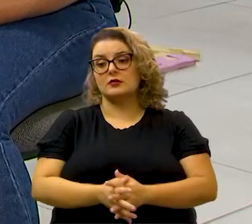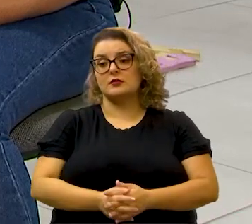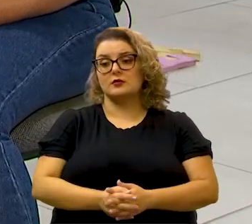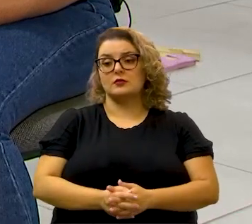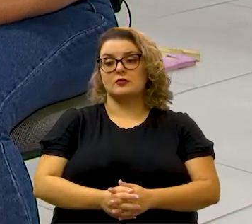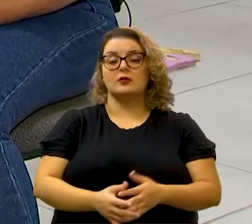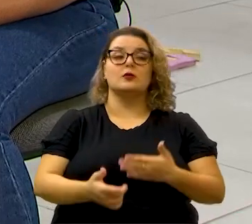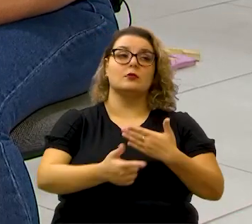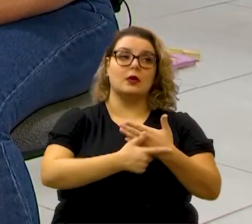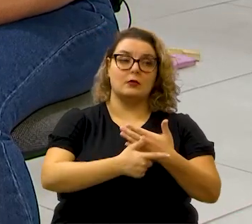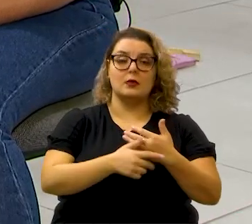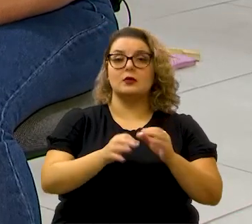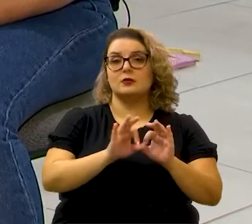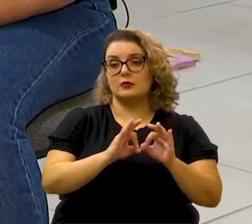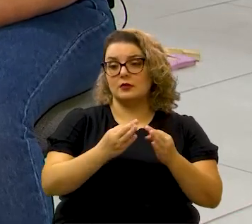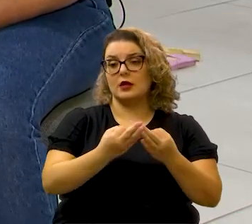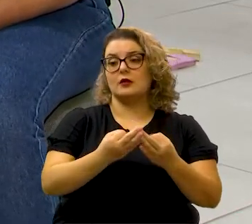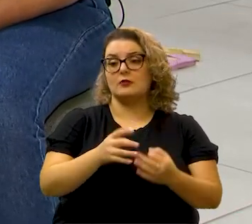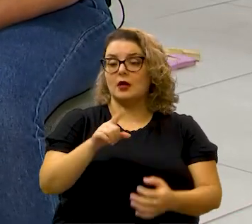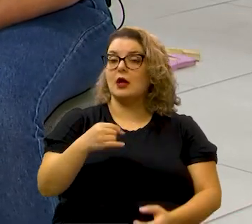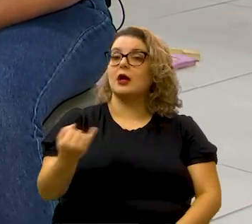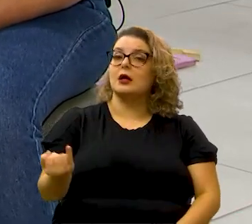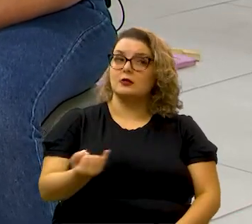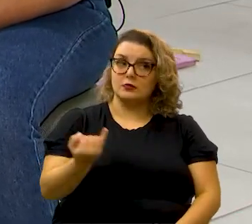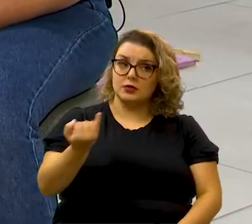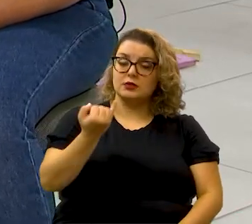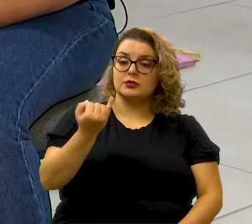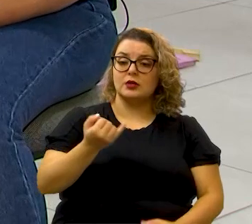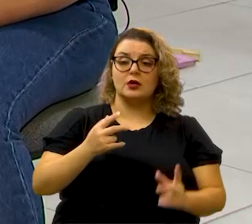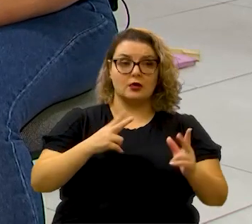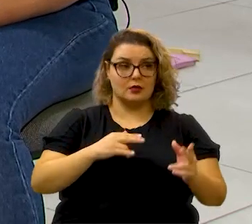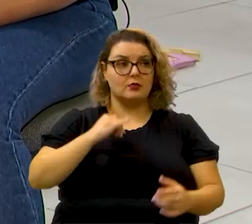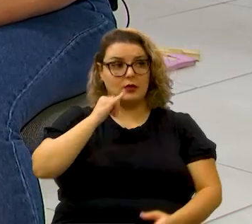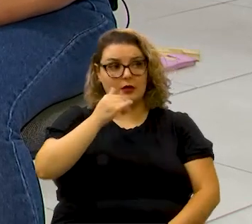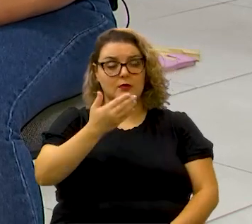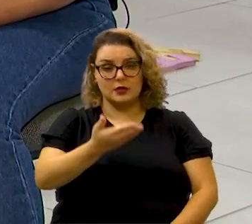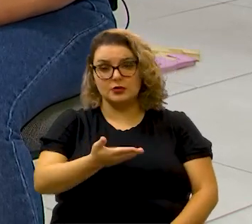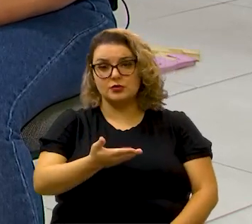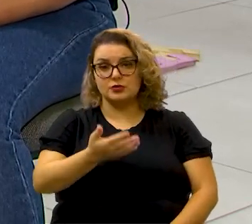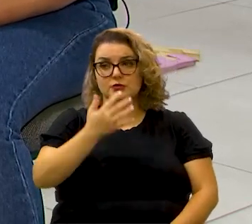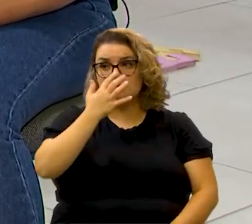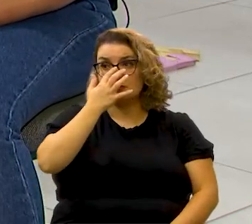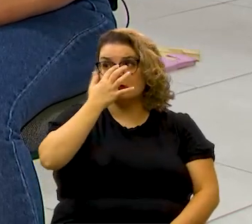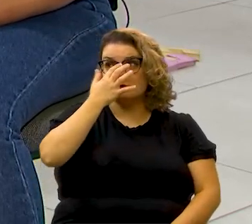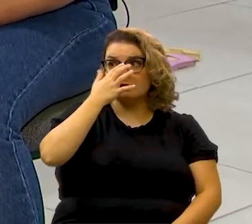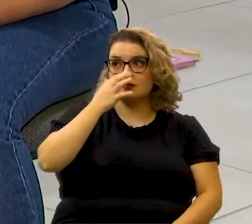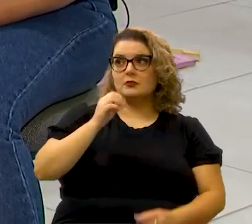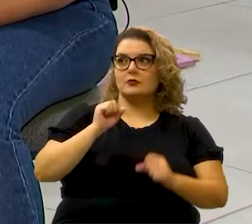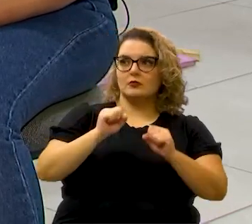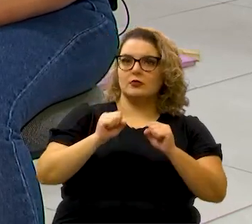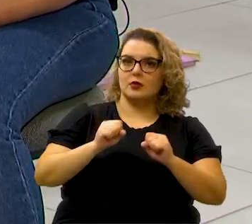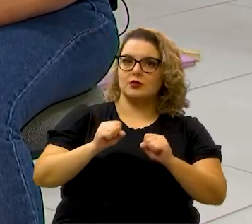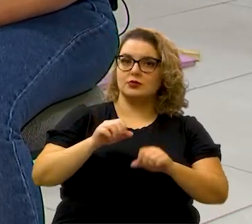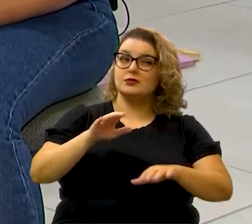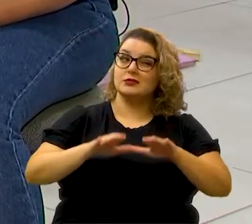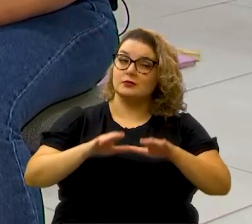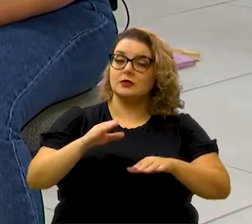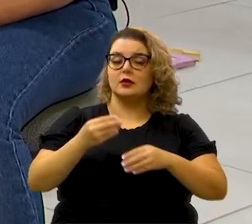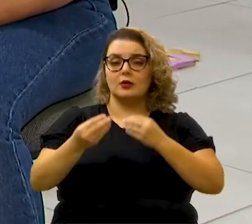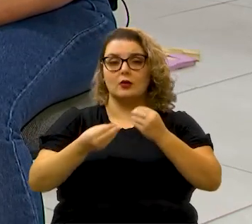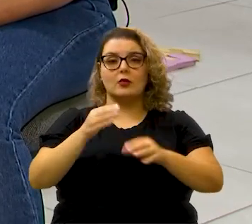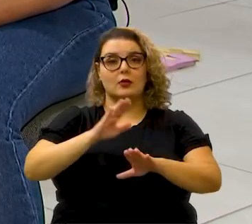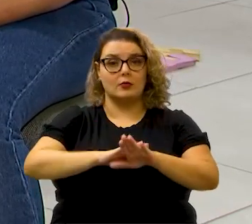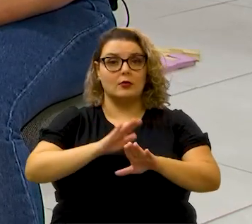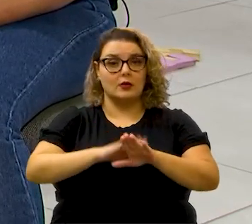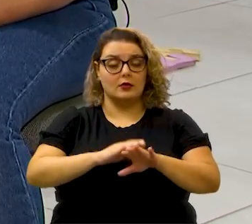Porque certamente o papel da família é fundamental. Como ela disse agora aqui, não é?